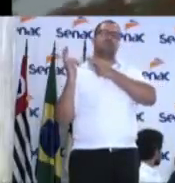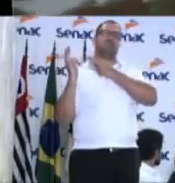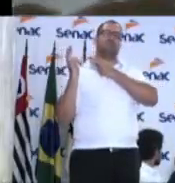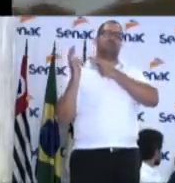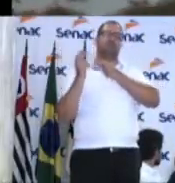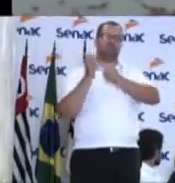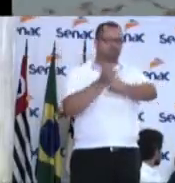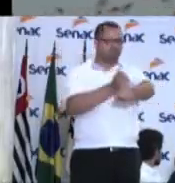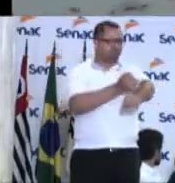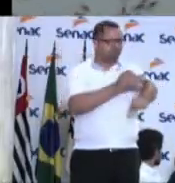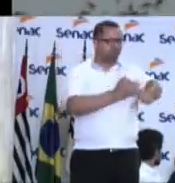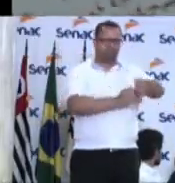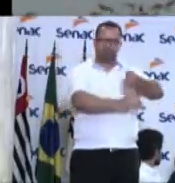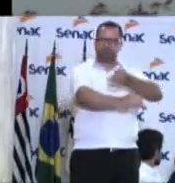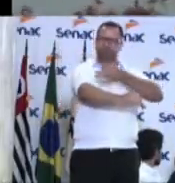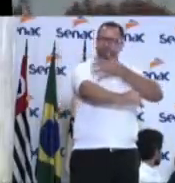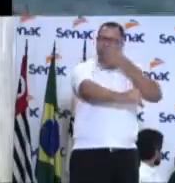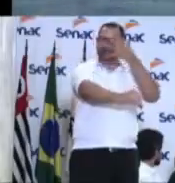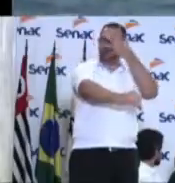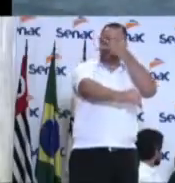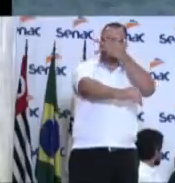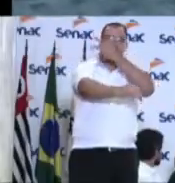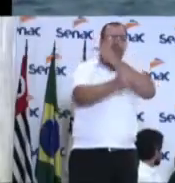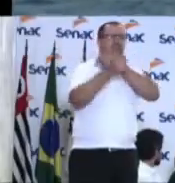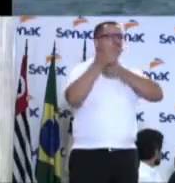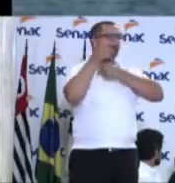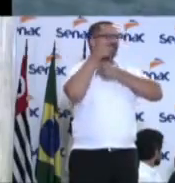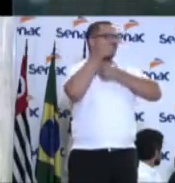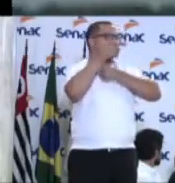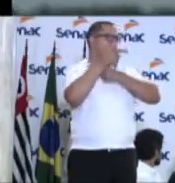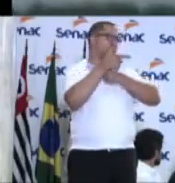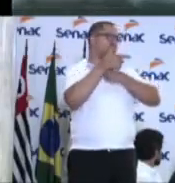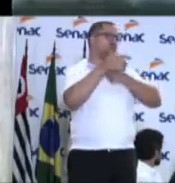É emocionante, é lindo demais.